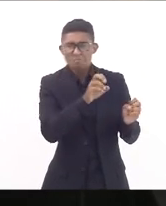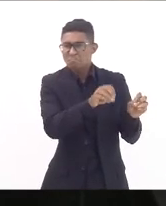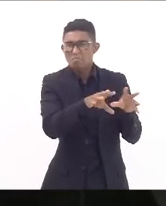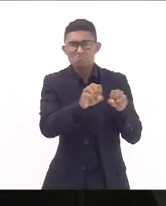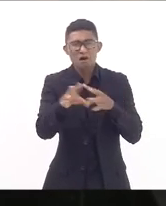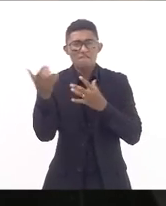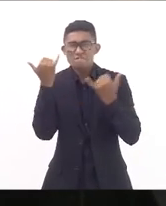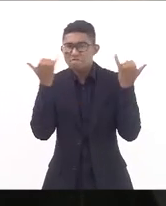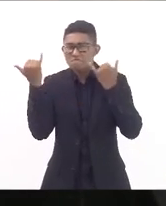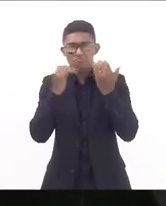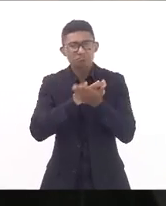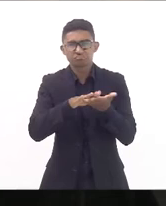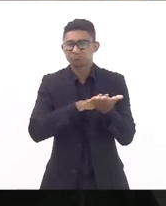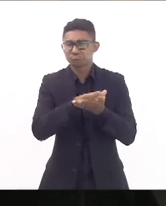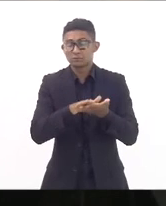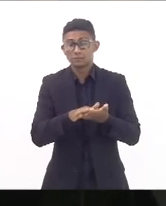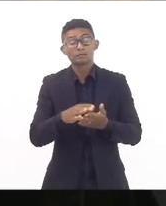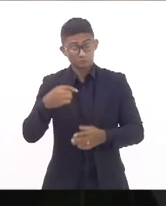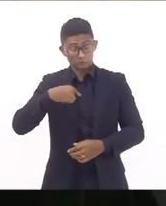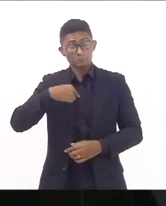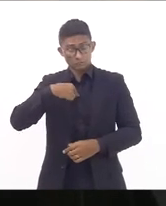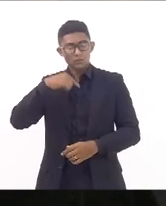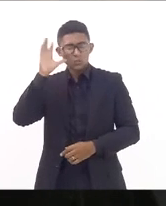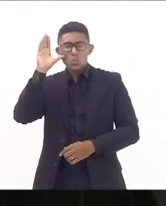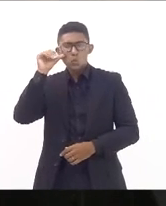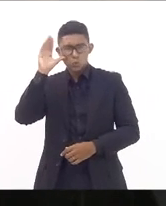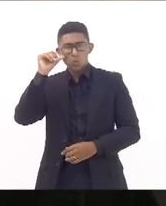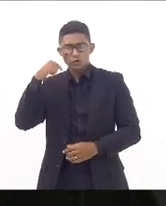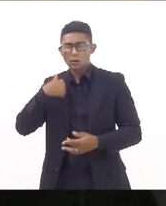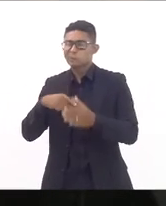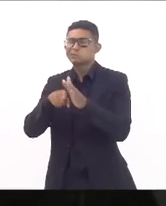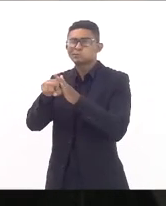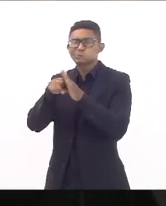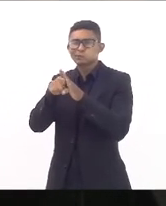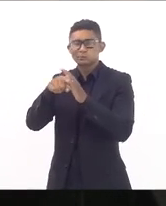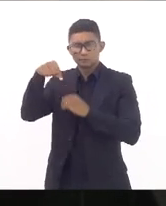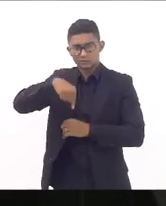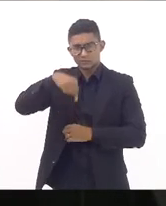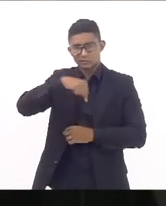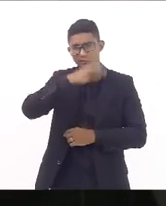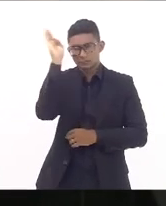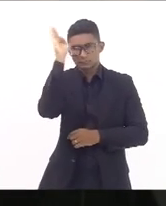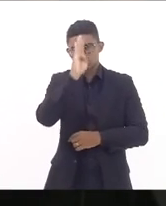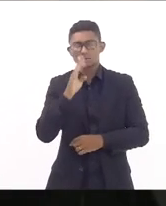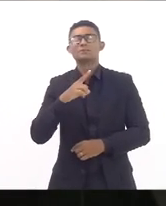a curiosidade de pesquisar, e nós temos no nosso país a Fundação